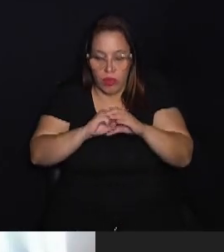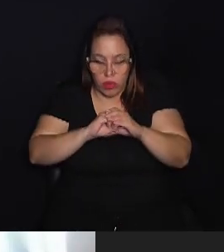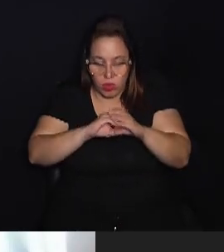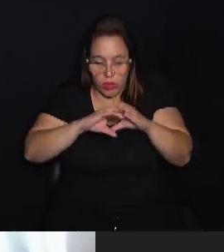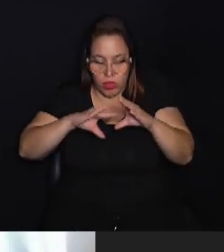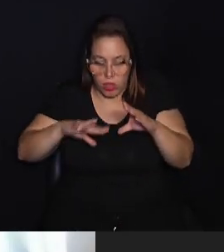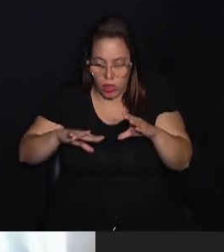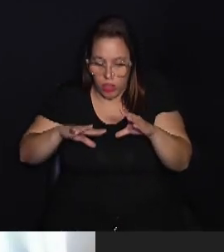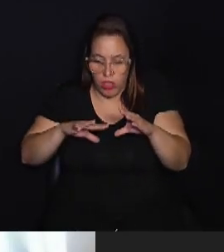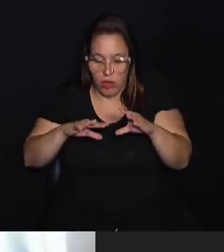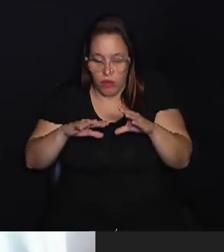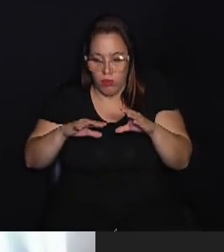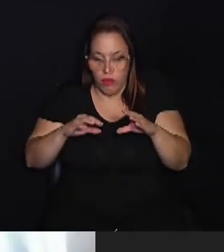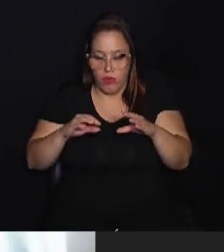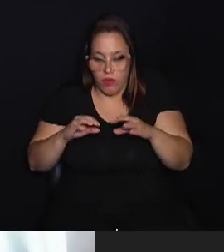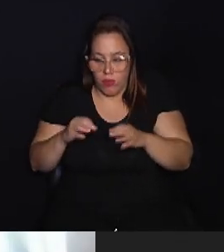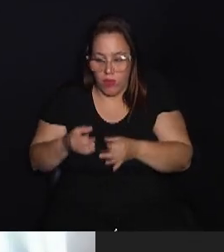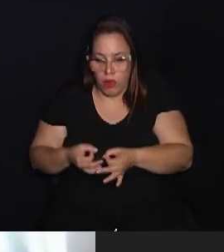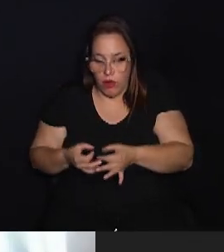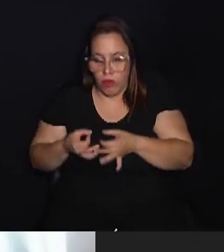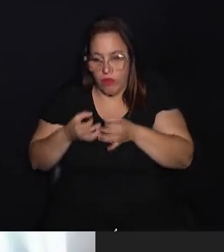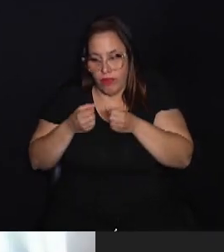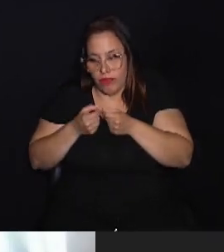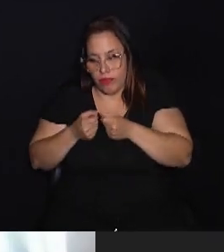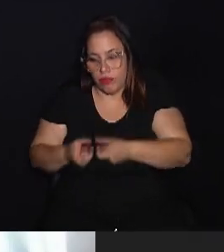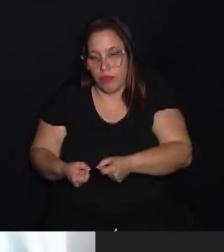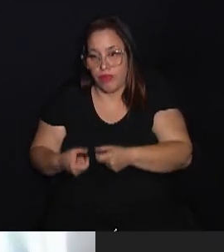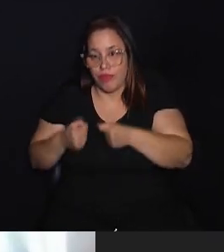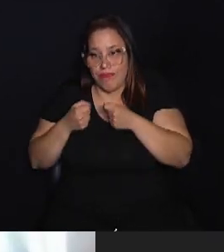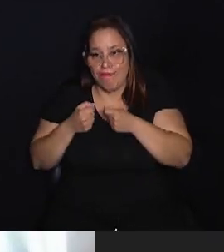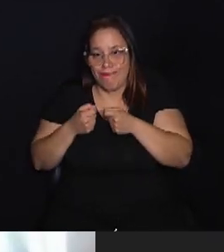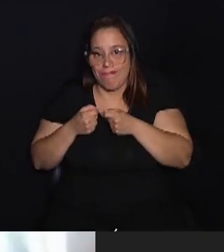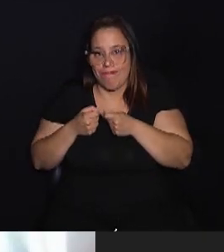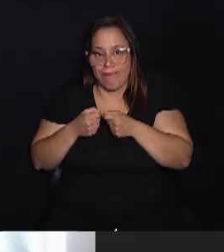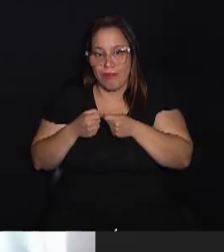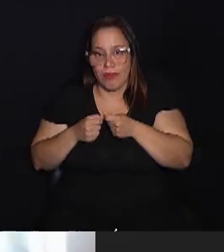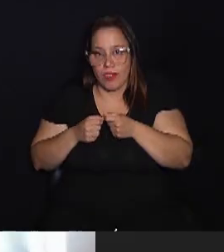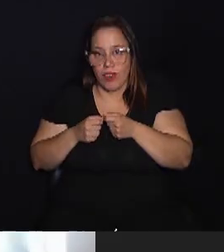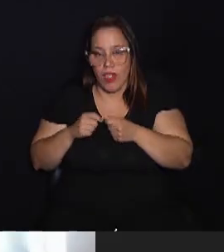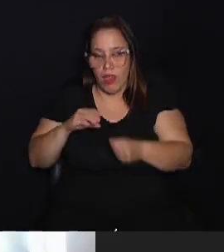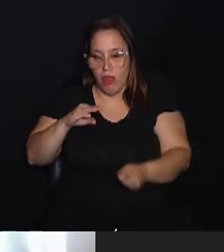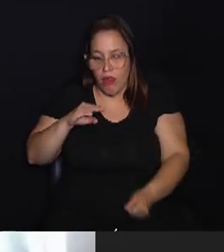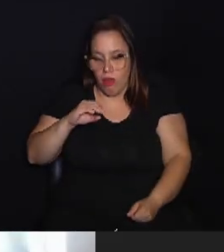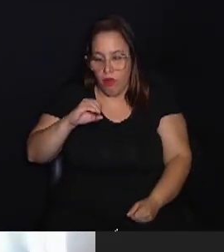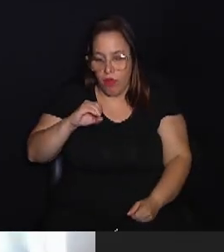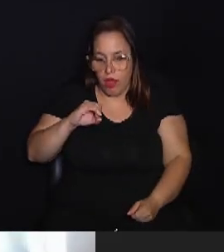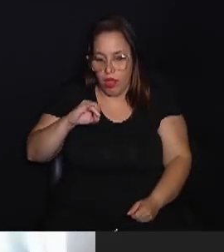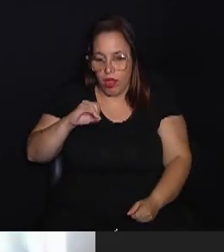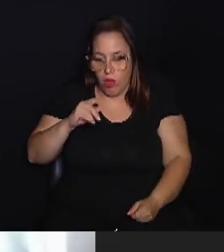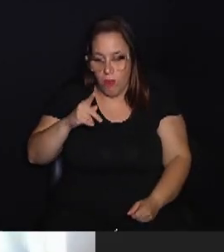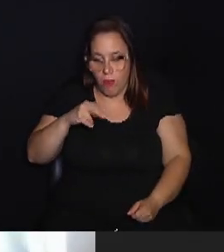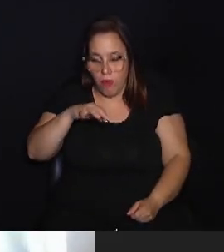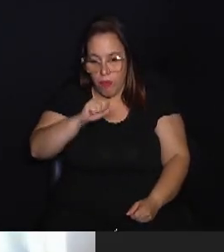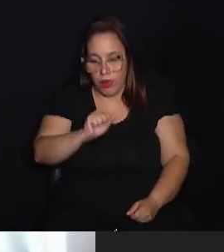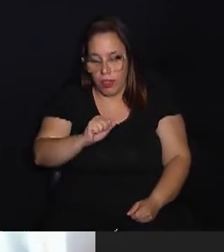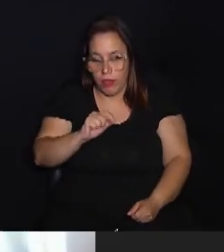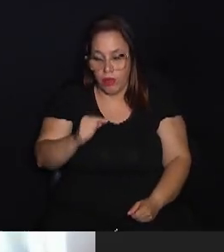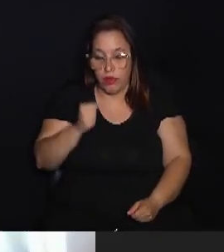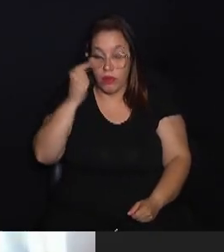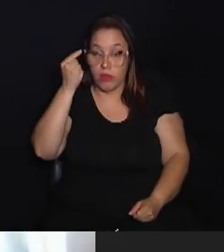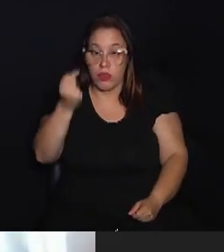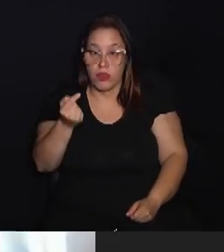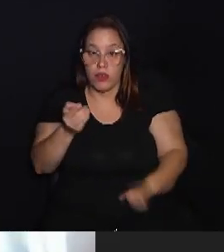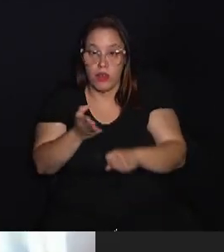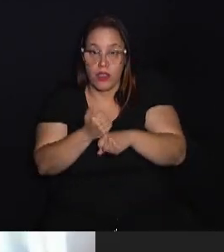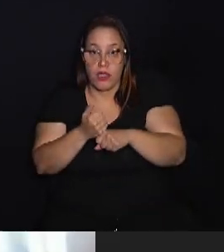um câncer, uma suspeita de um câncer, é então indicada a biópsia. E como eu disse anteriormente, o